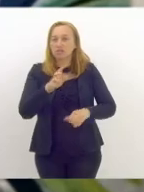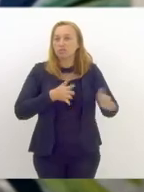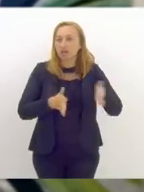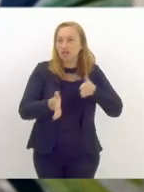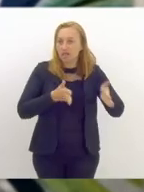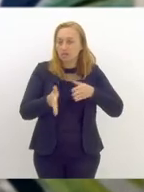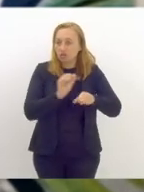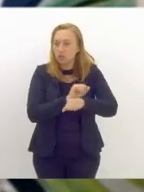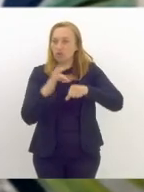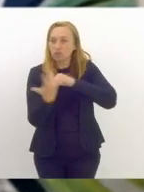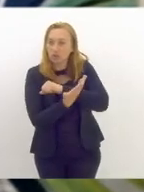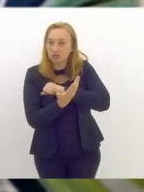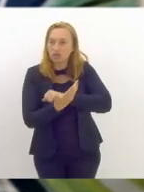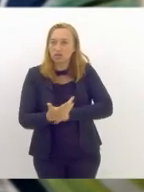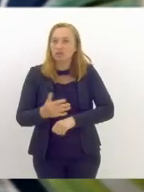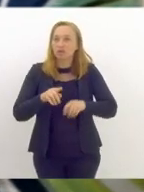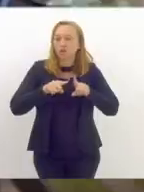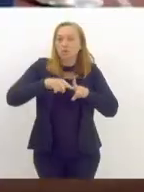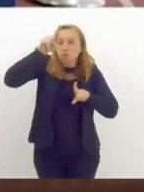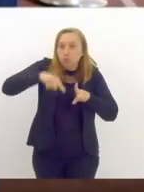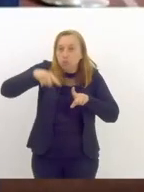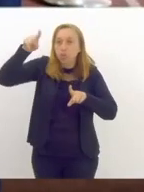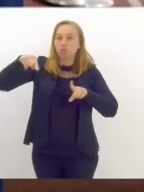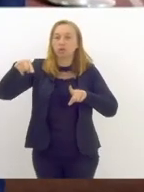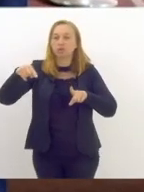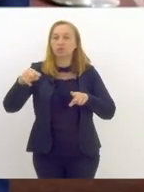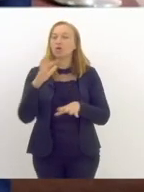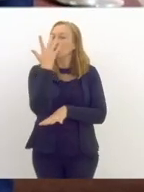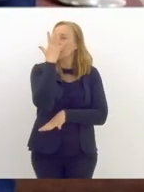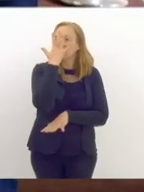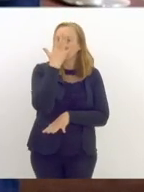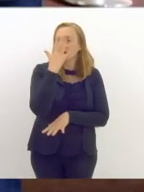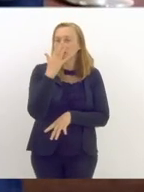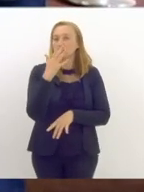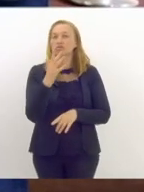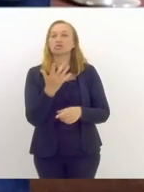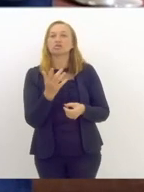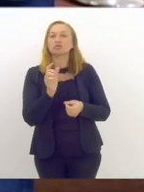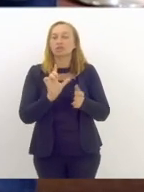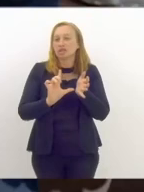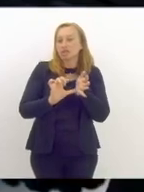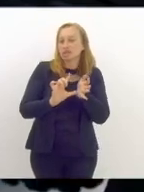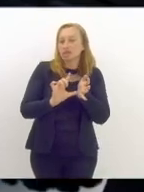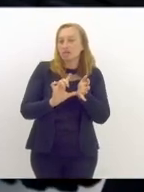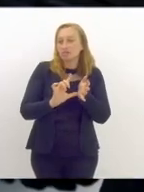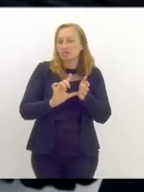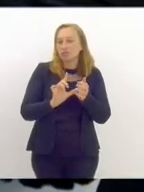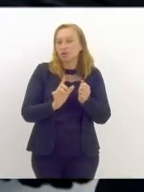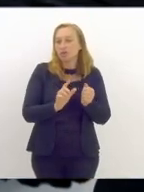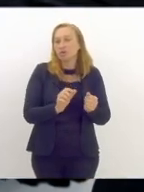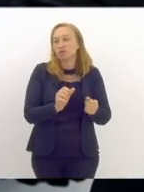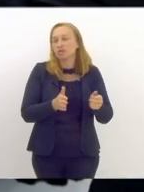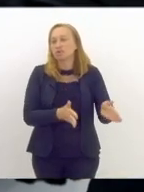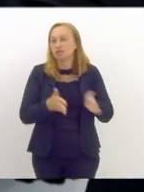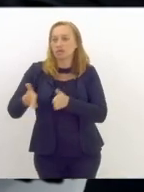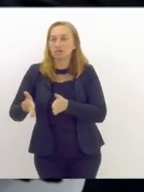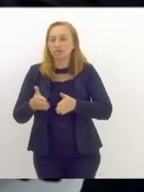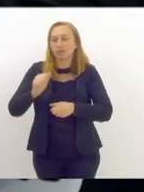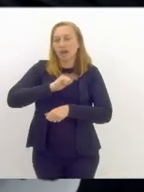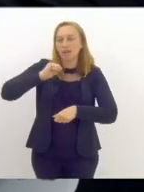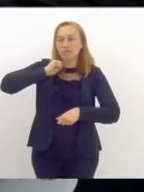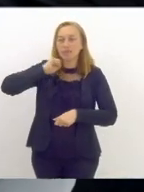taxa de positividade explodiu. O carnaval de fevereiro foi adiado para abril. Mas a população do estado já